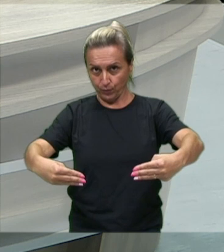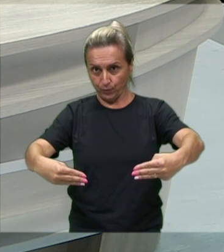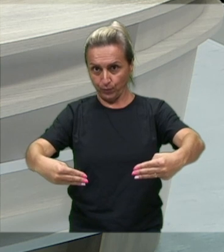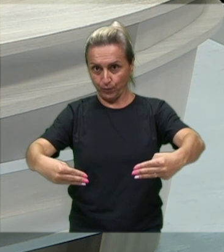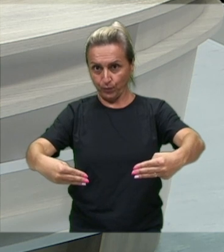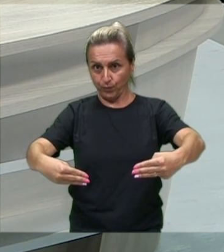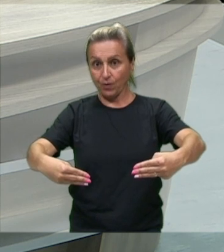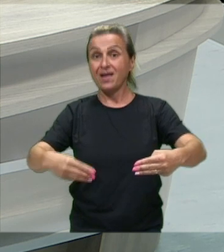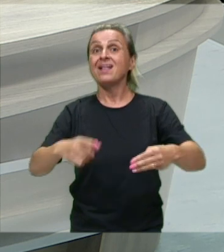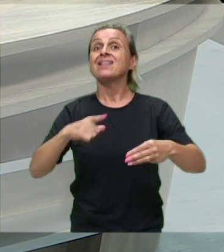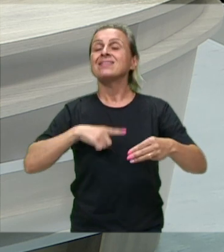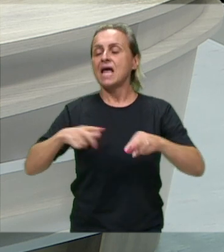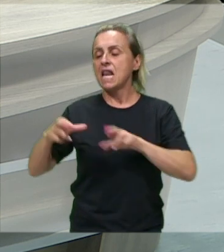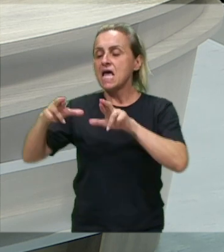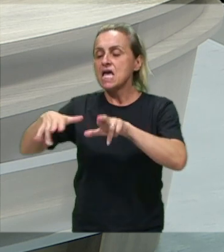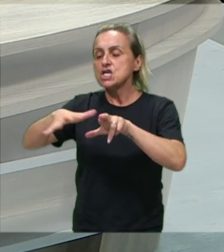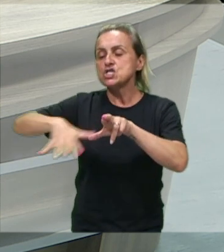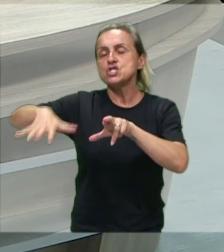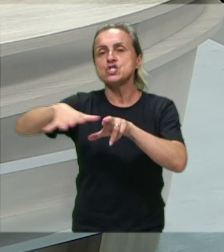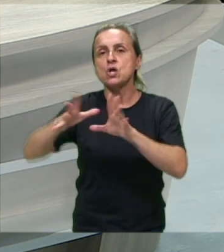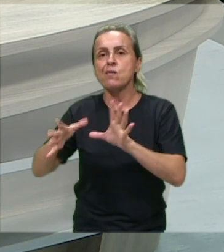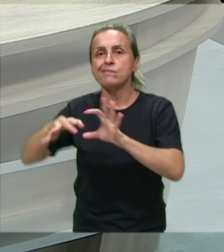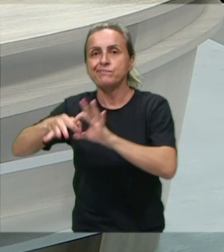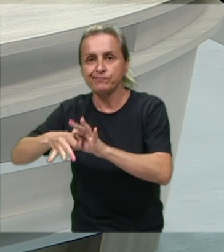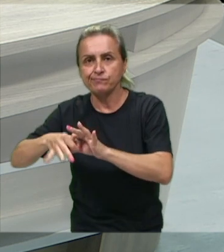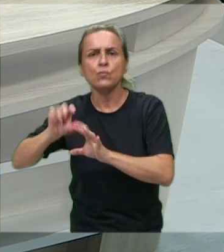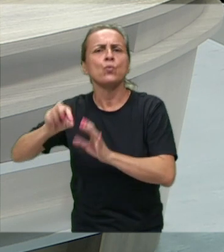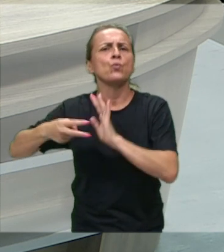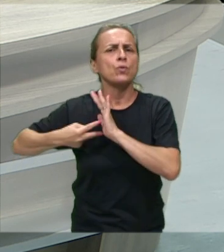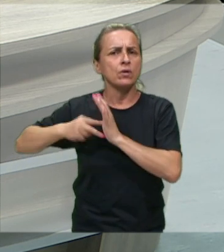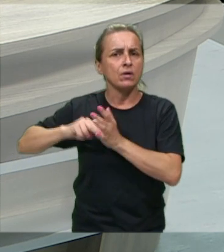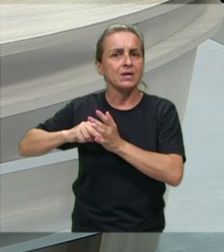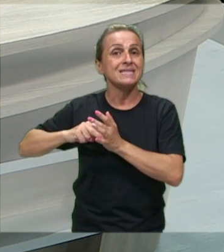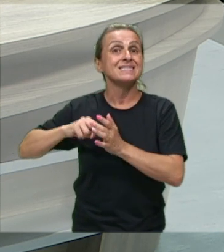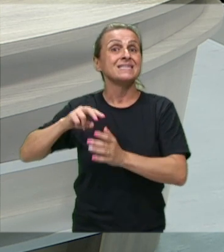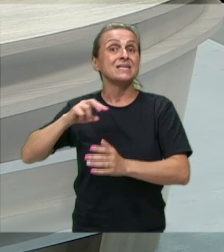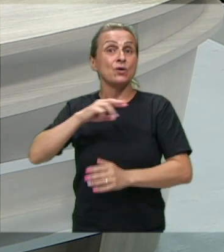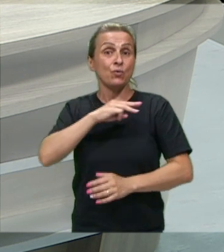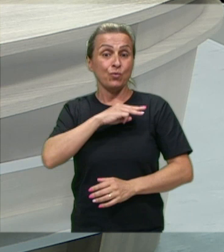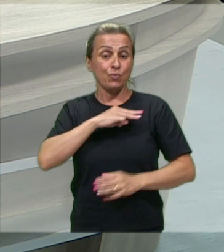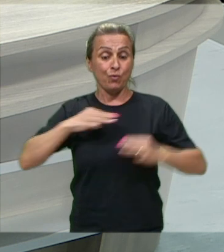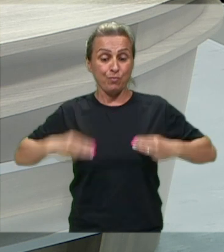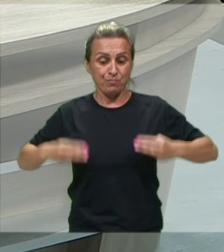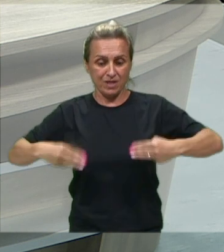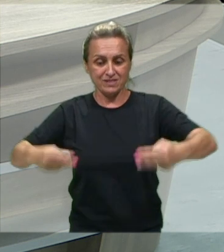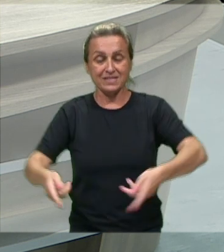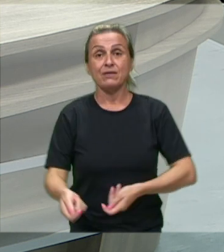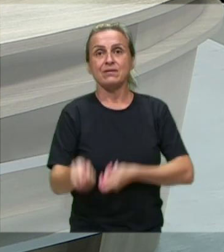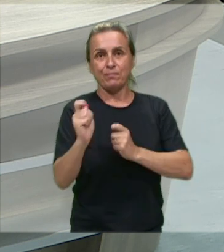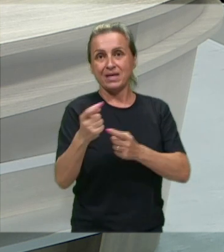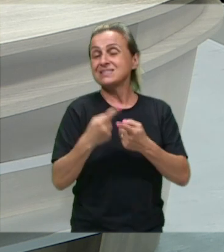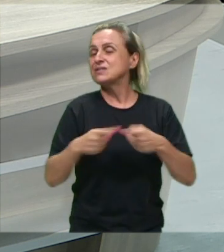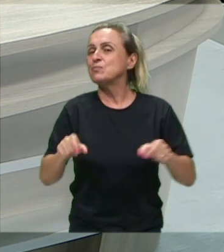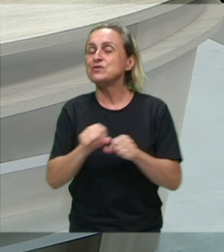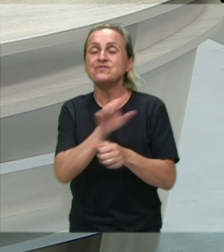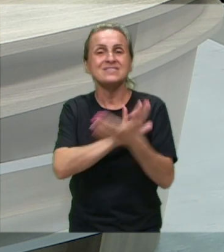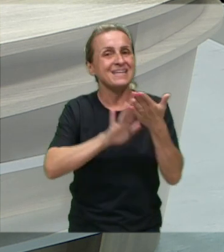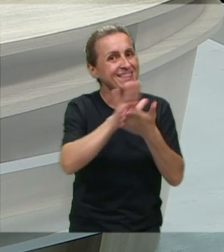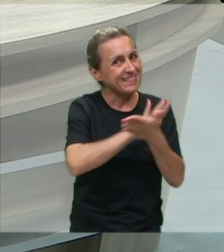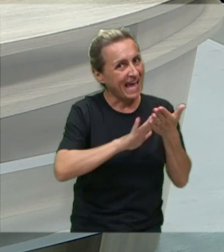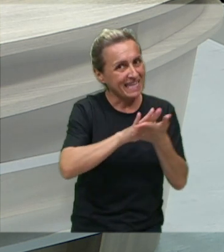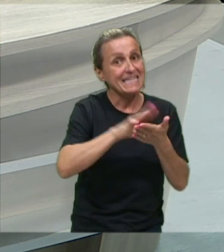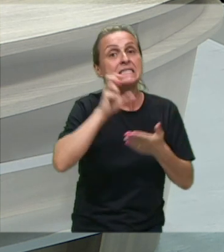gestão compartilhada. O que é isso? Nada o Ministério da Pesca pode fazer sem ter a anuência do IMA. Consequentemente,